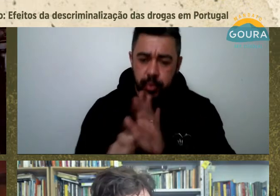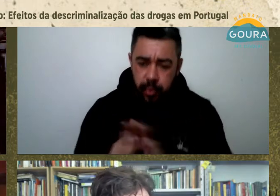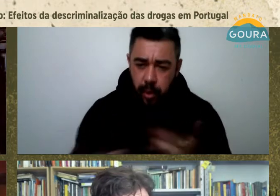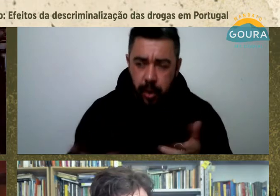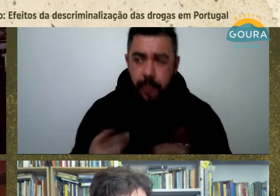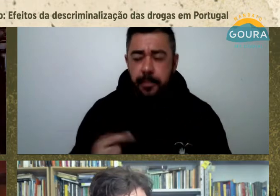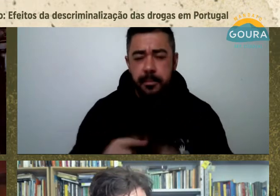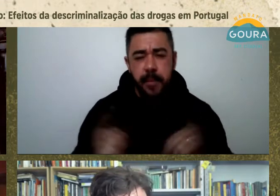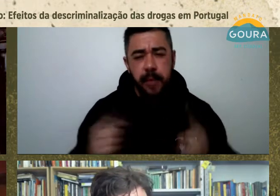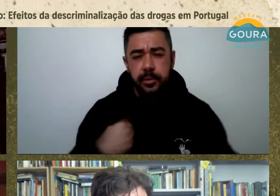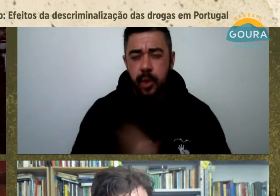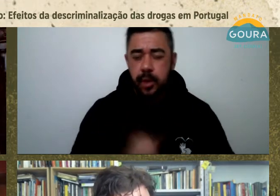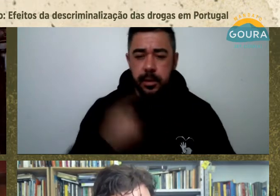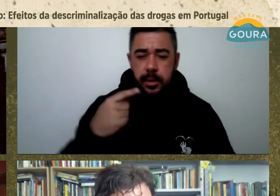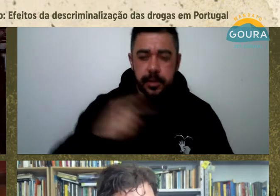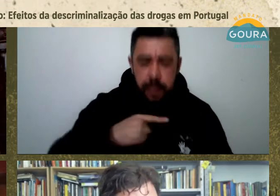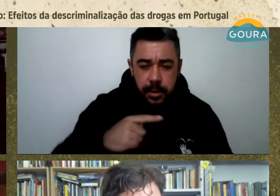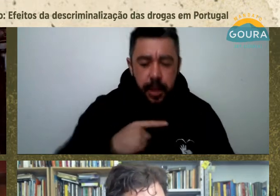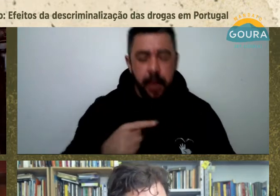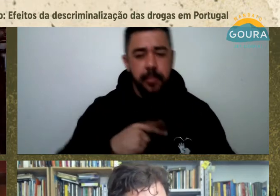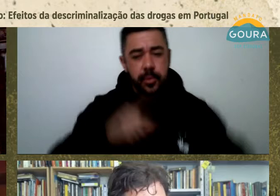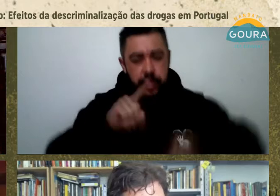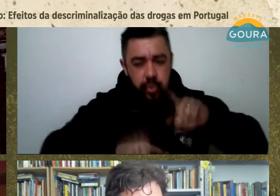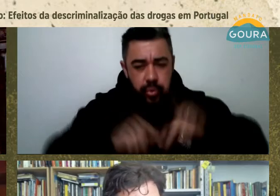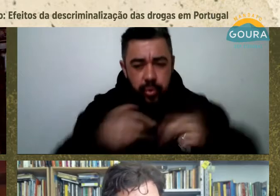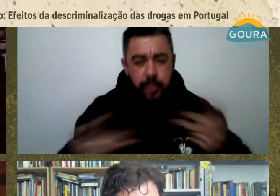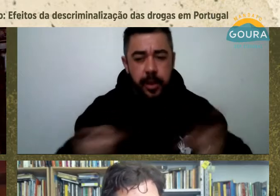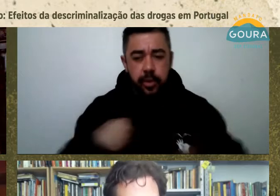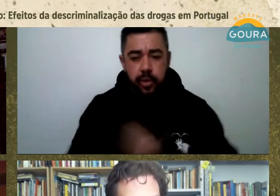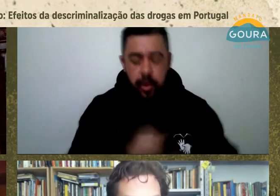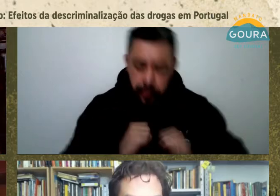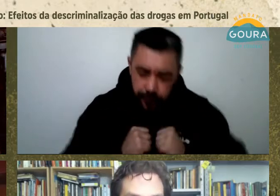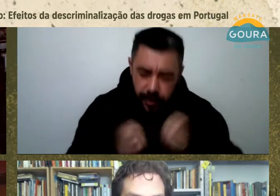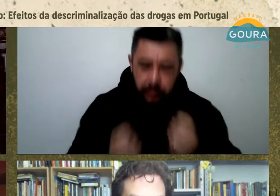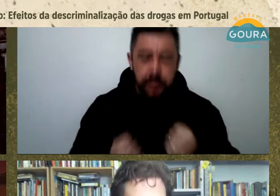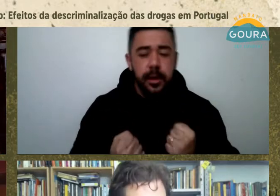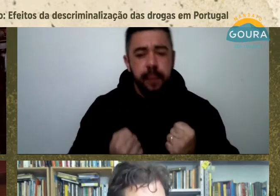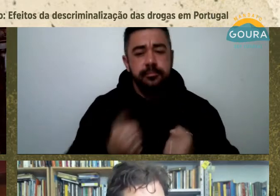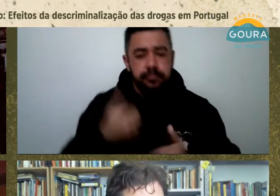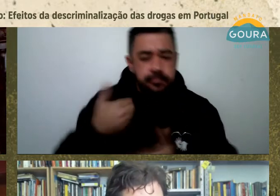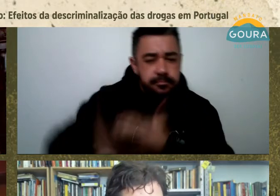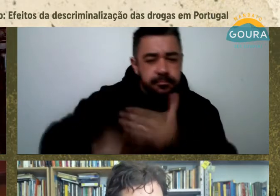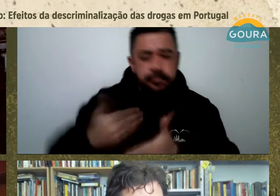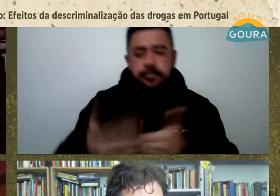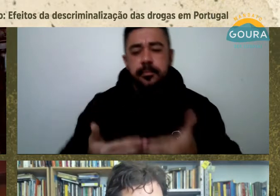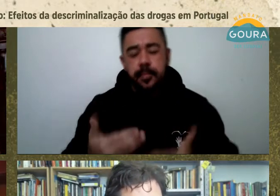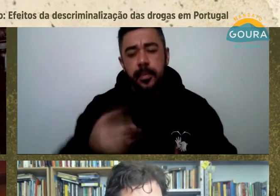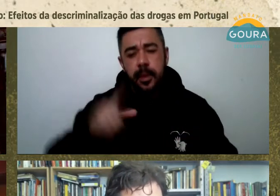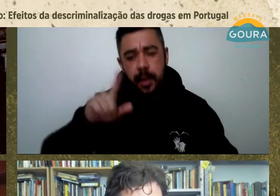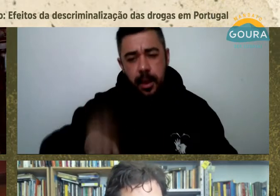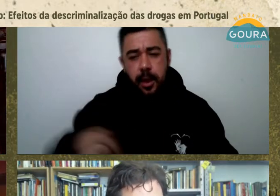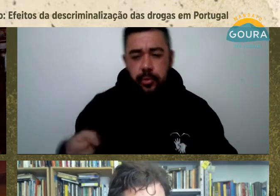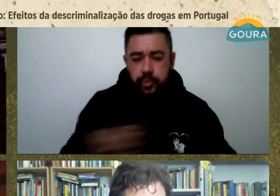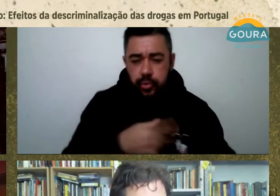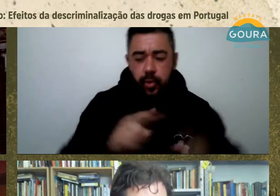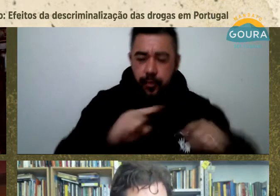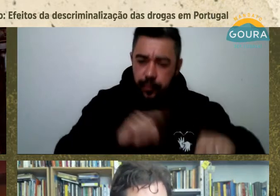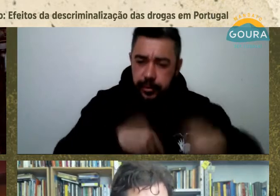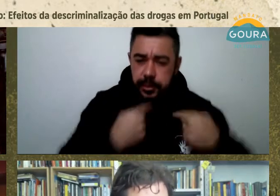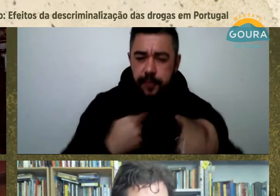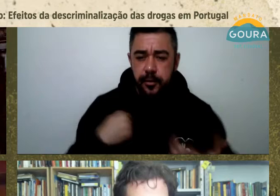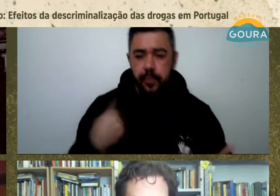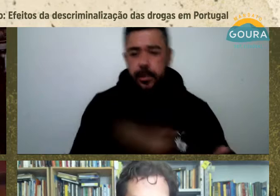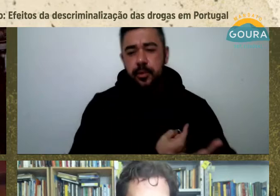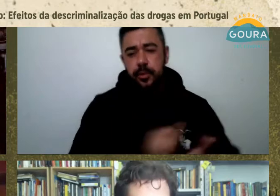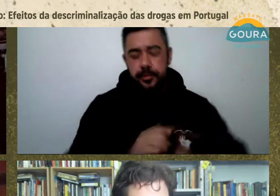os instrumentos para ir enfrentando, à medida que se nos deparam, esses novos desafios.